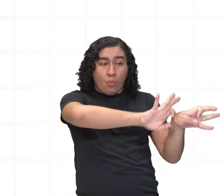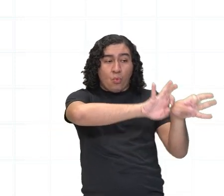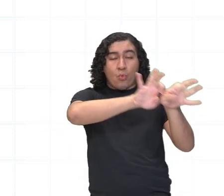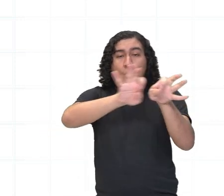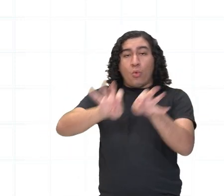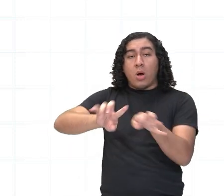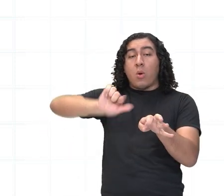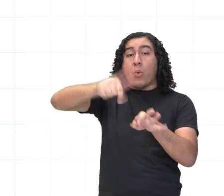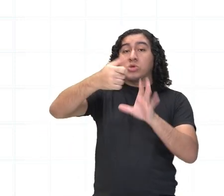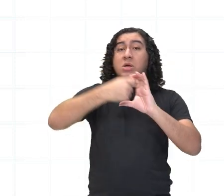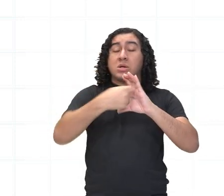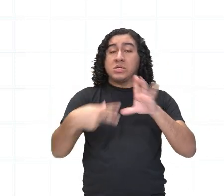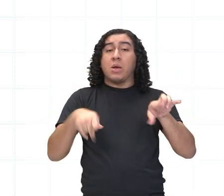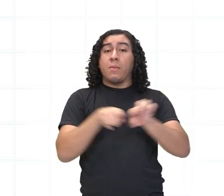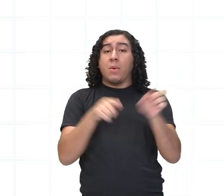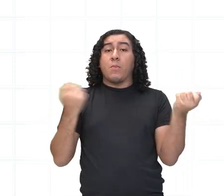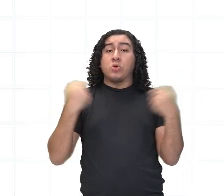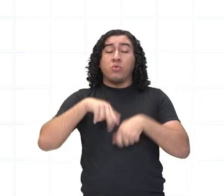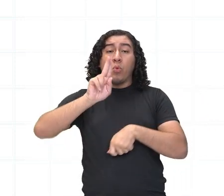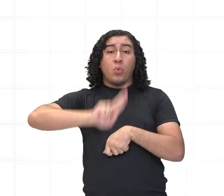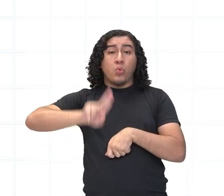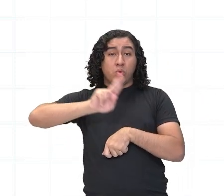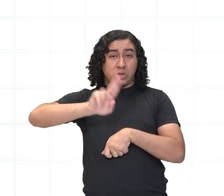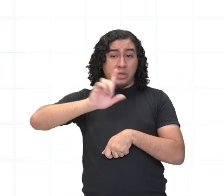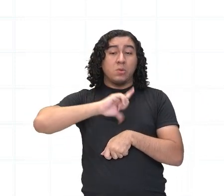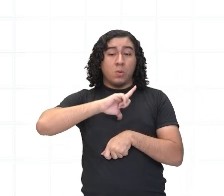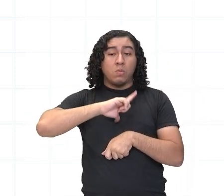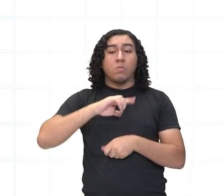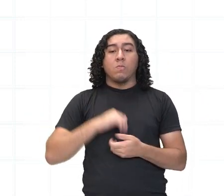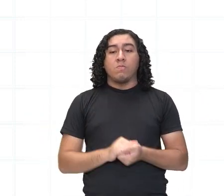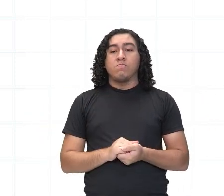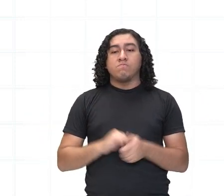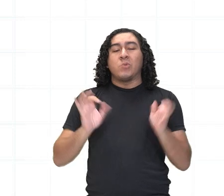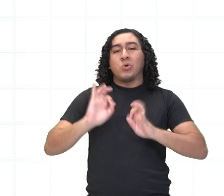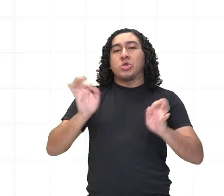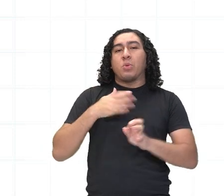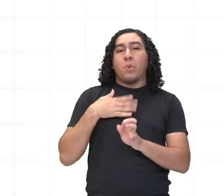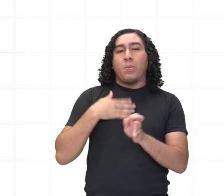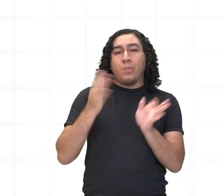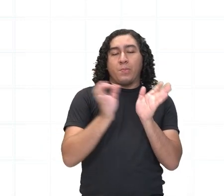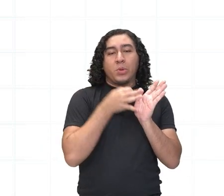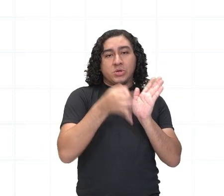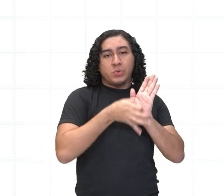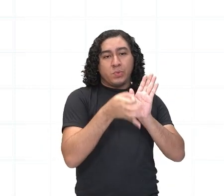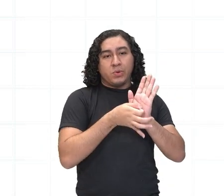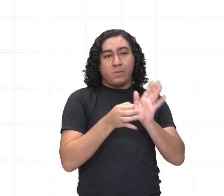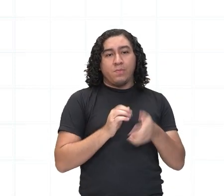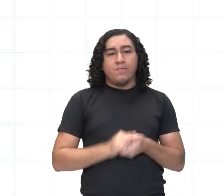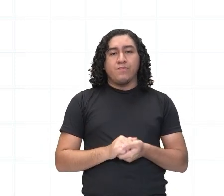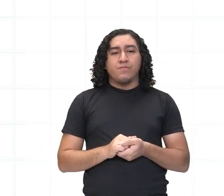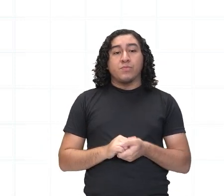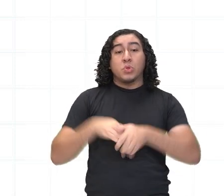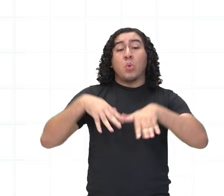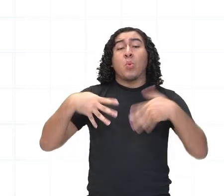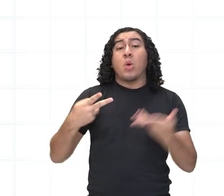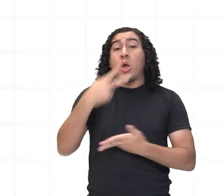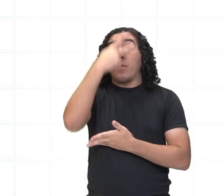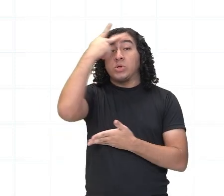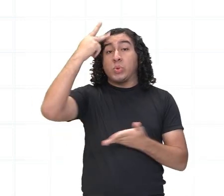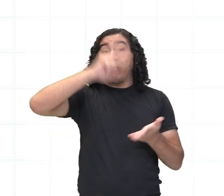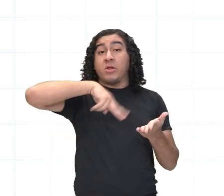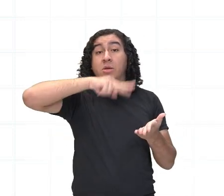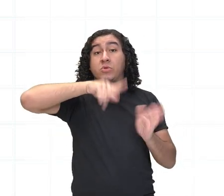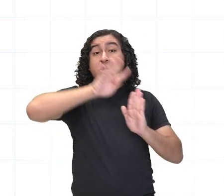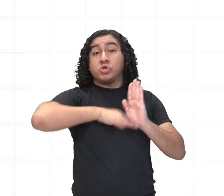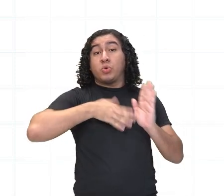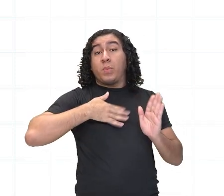outros elementos cabem no processo do meu planejar o meu artigo de opinião. Quem irá ler o meu texto?